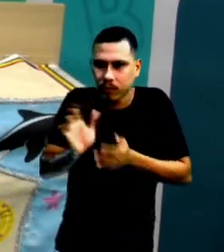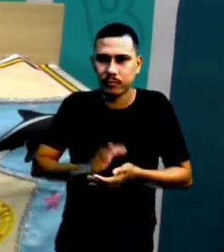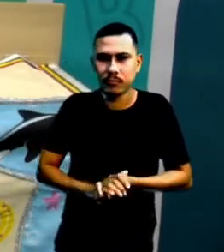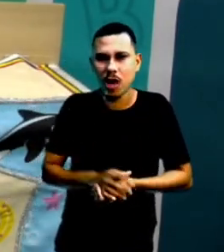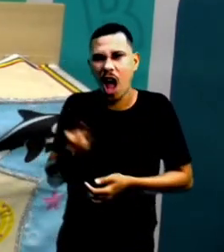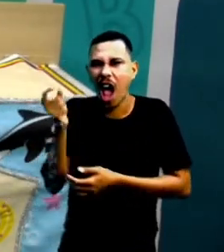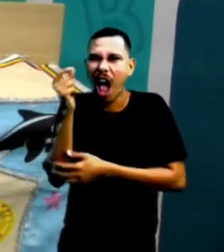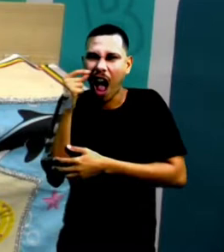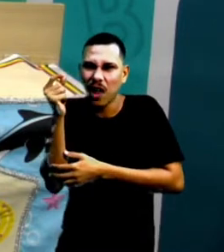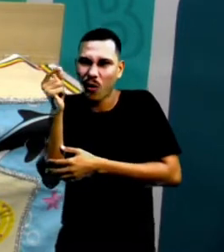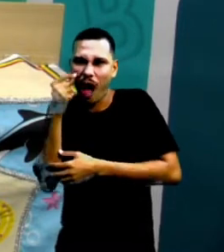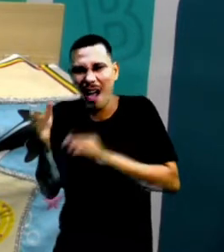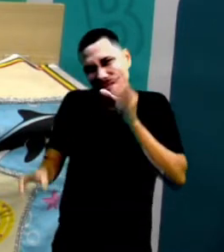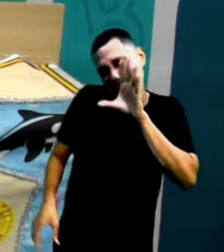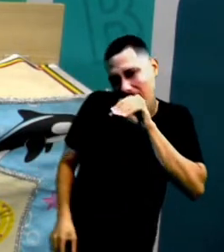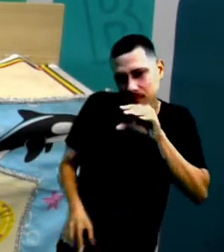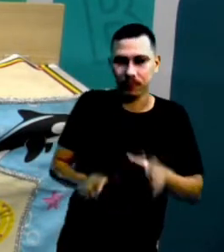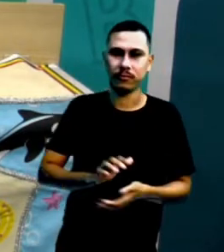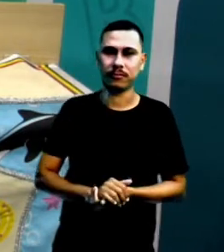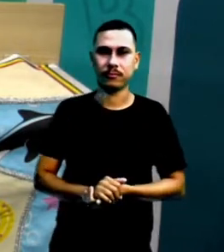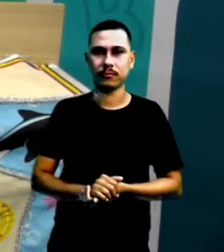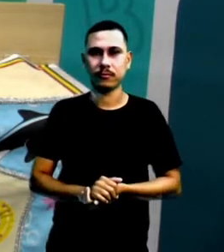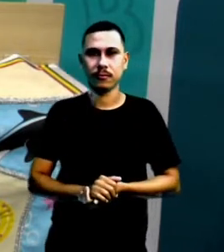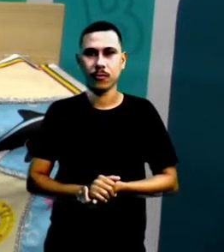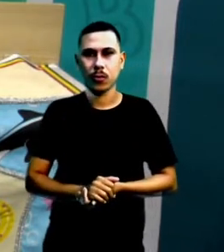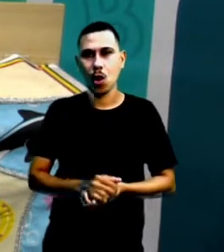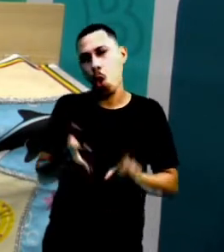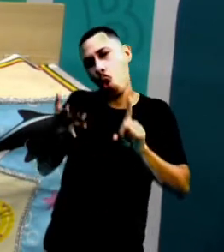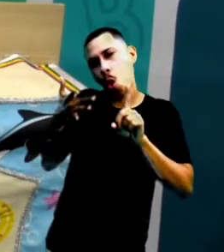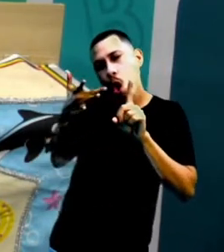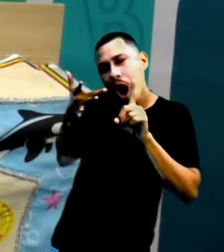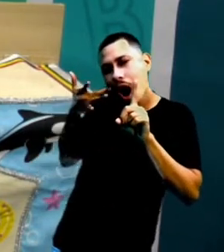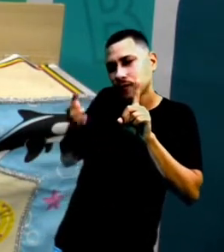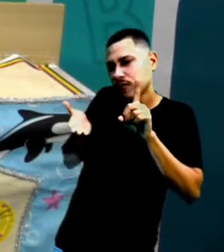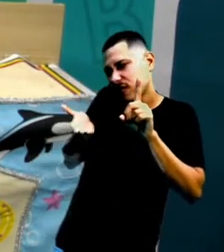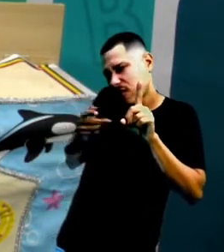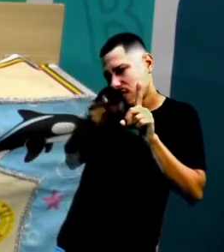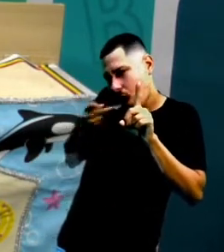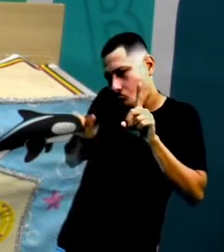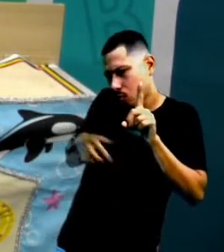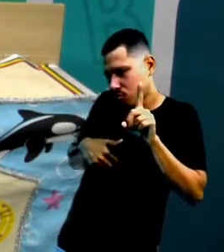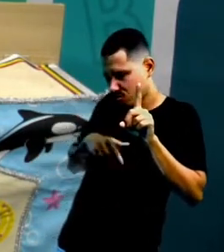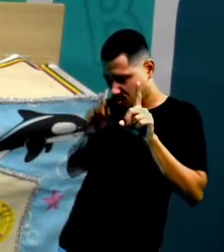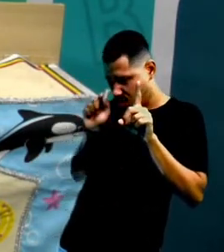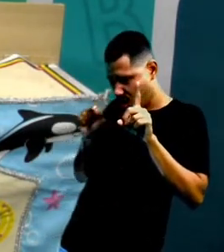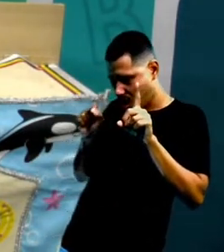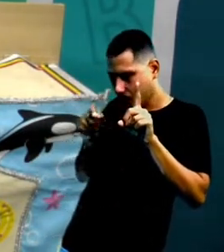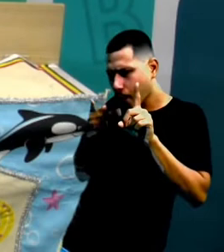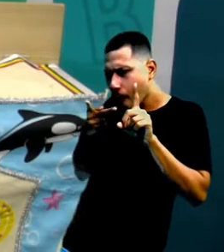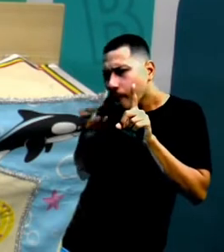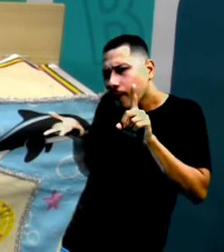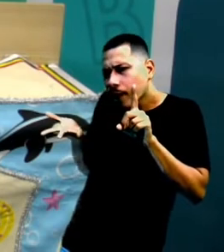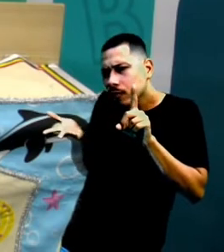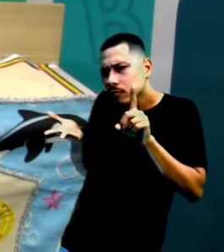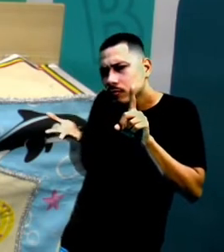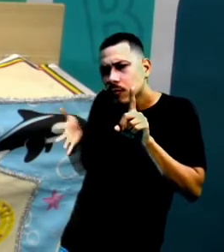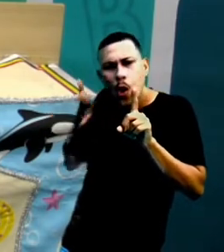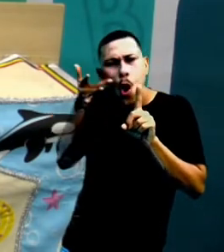Gato, rato, pato. Isso. E o gato falou. O que será que o gato vai falar, leiturinha?